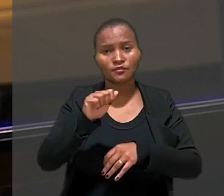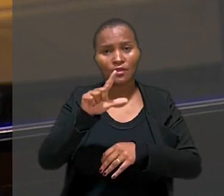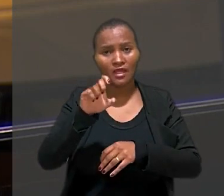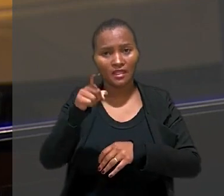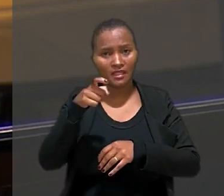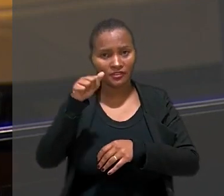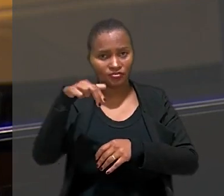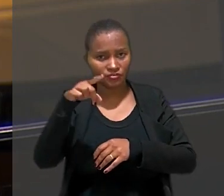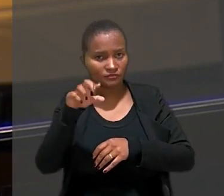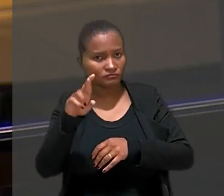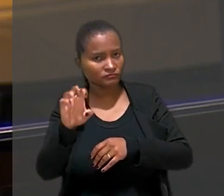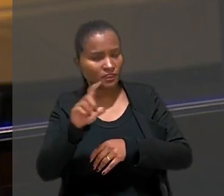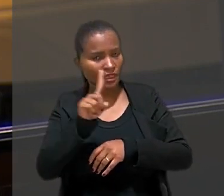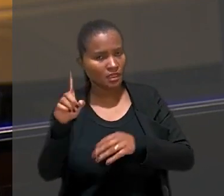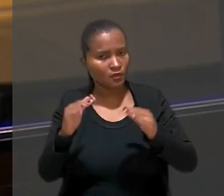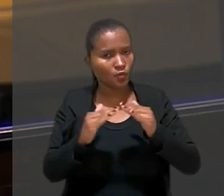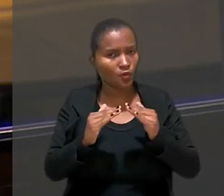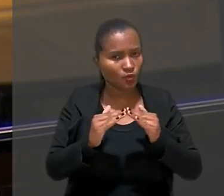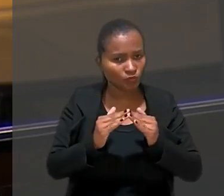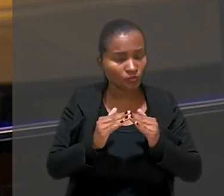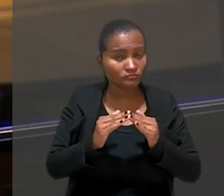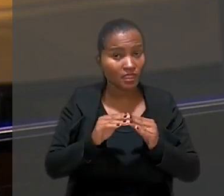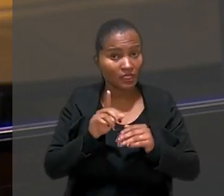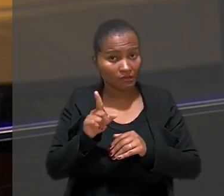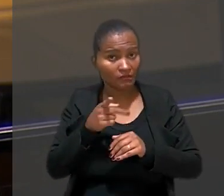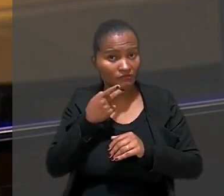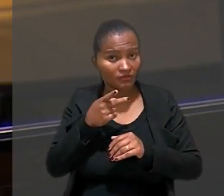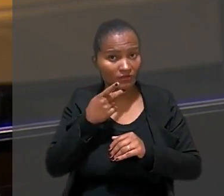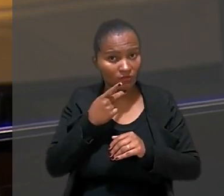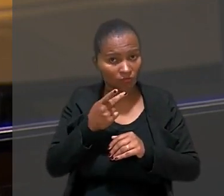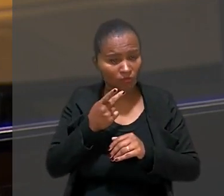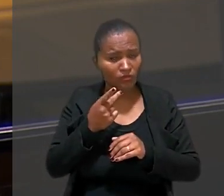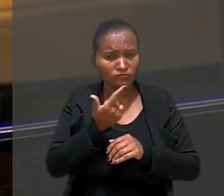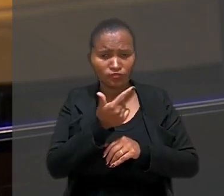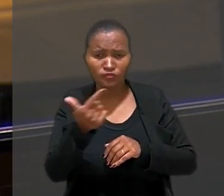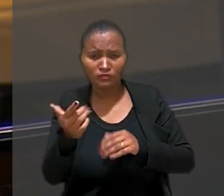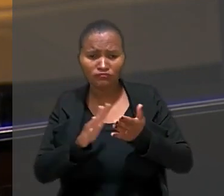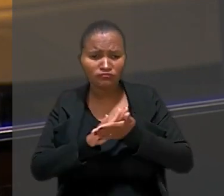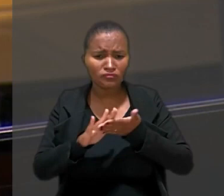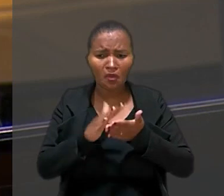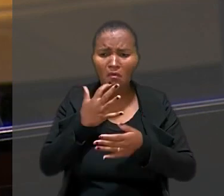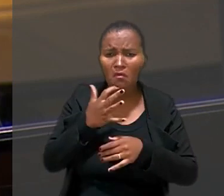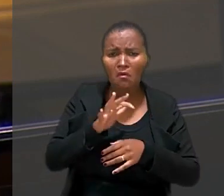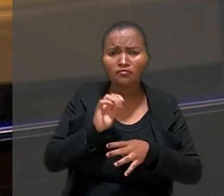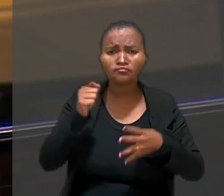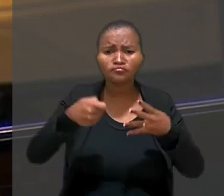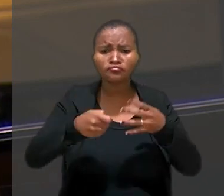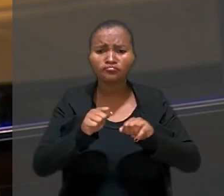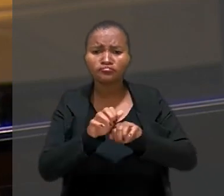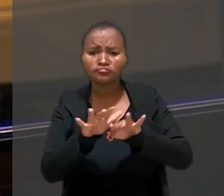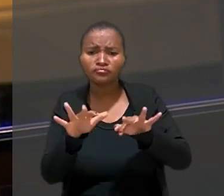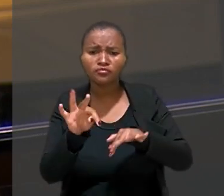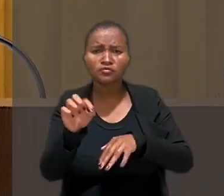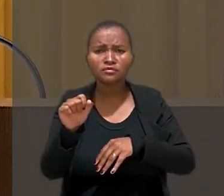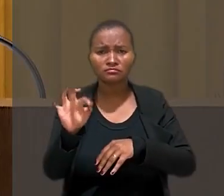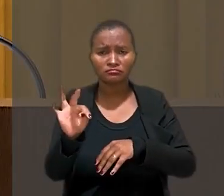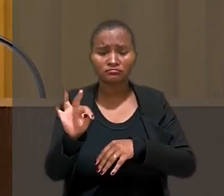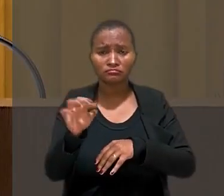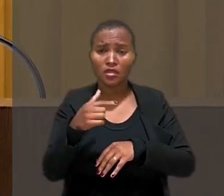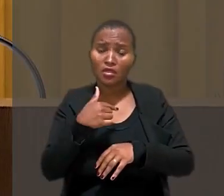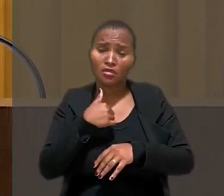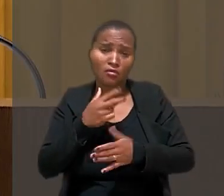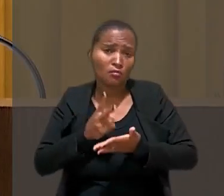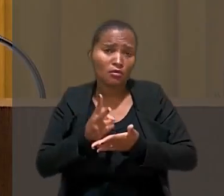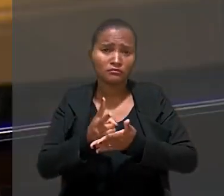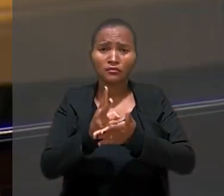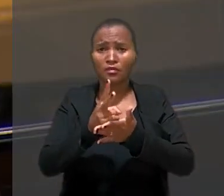ministro Alexandre Ramos apresentou divergência. Para o ministro, não houve contrariedade à jurisprudência do TST.